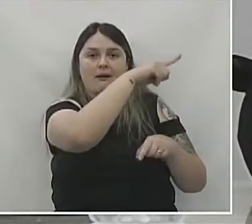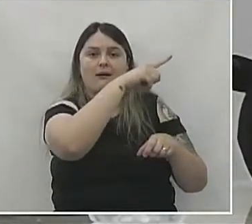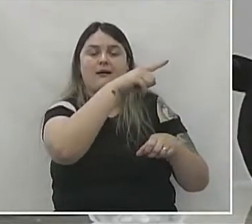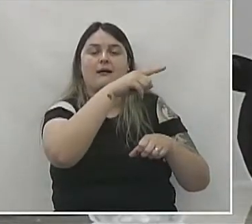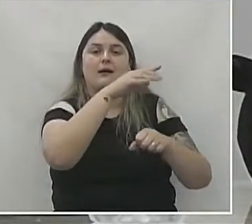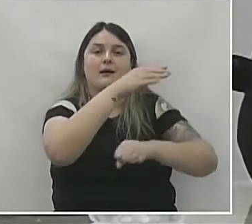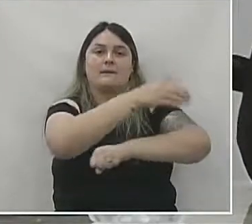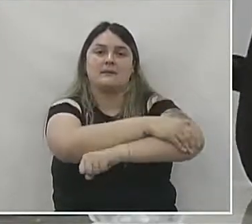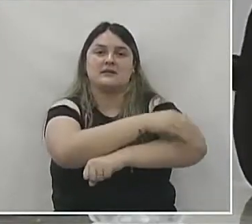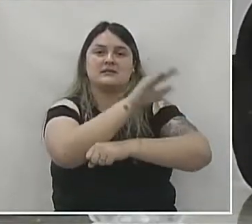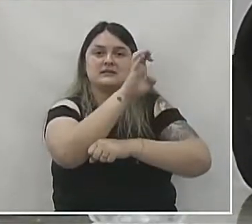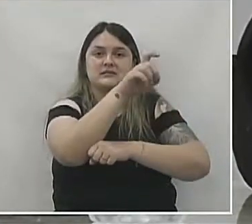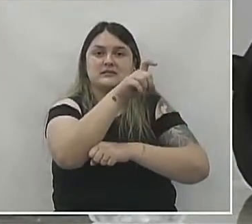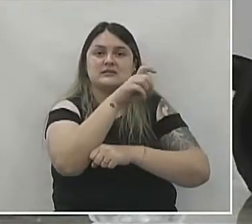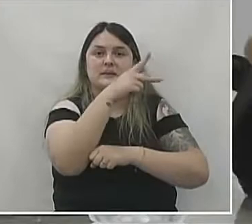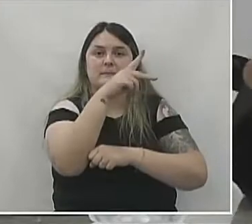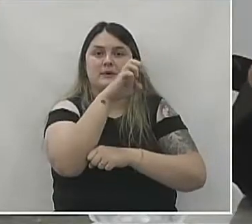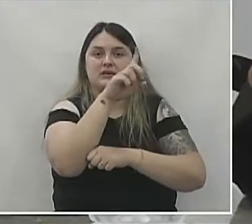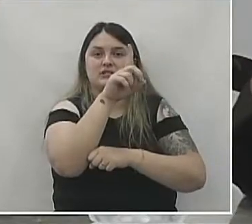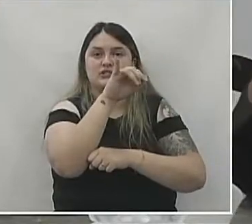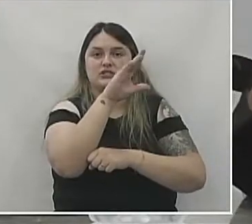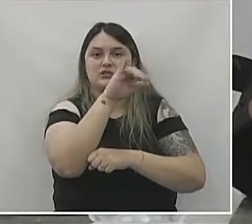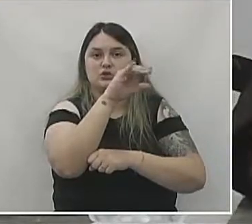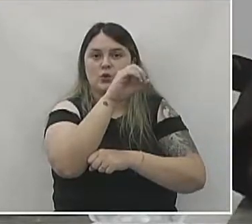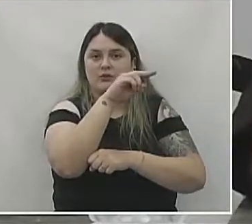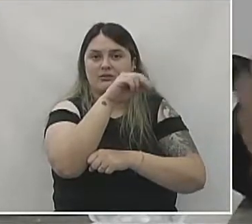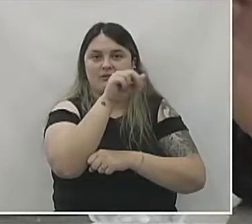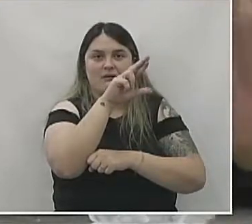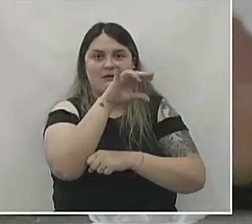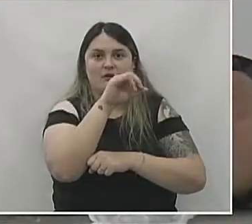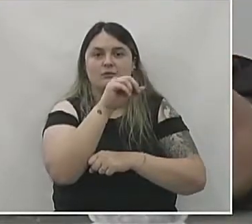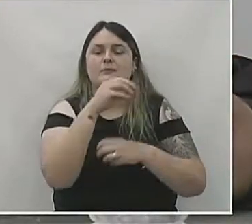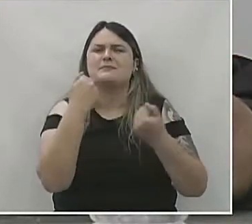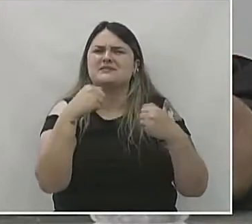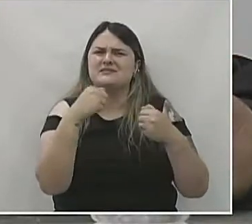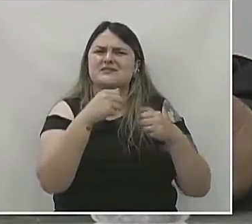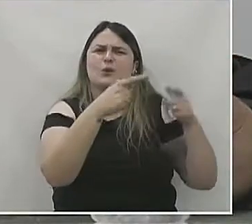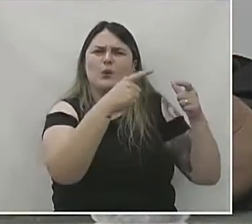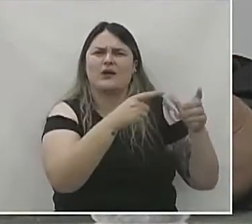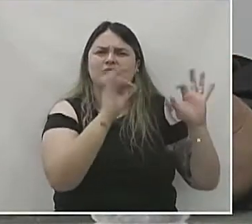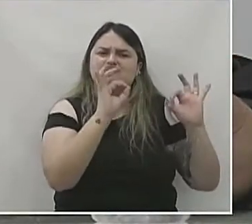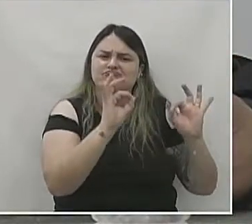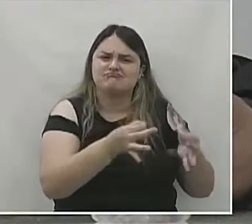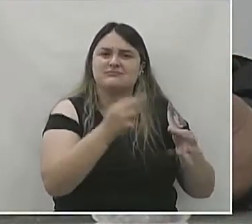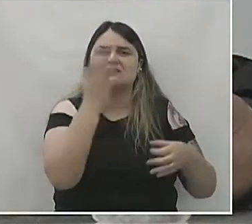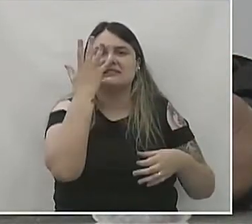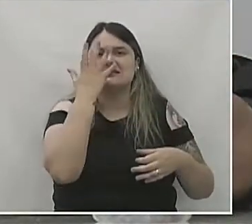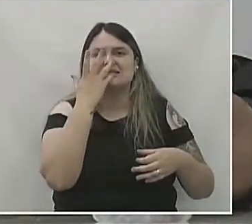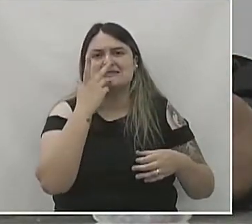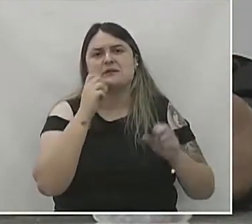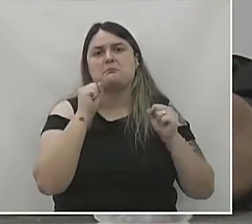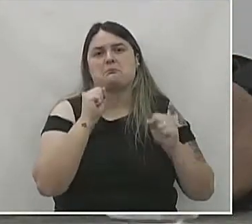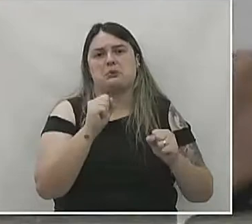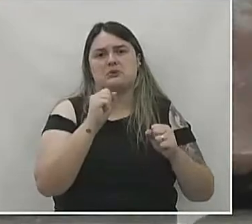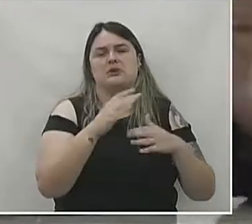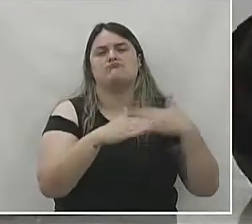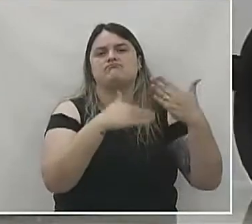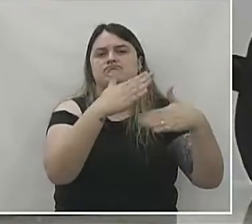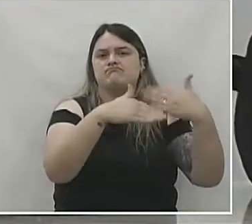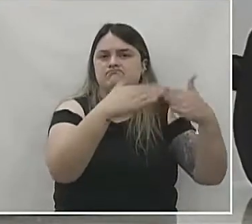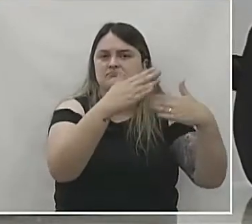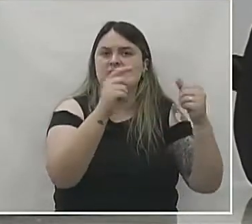que bom se todos os bairros tivessem a condição de ter um local adequado para que as crianças pudessem